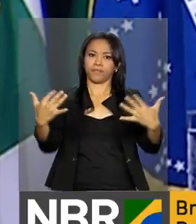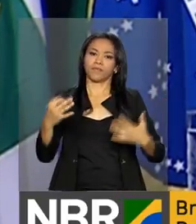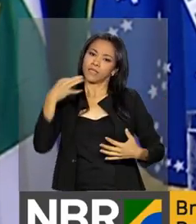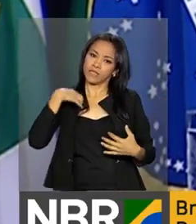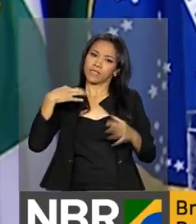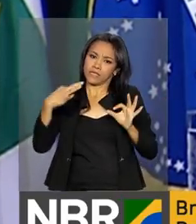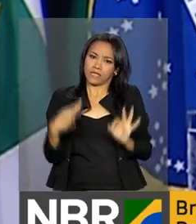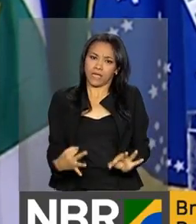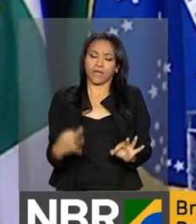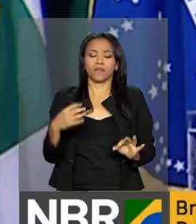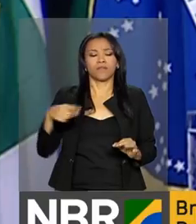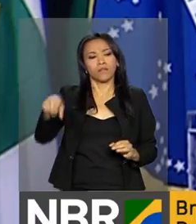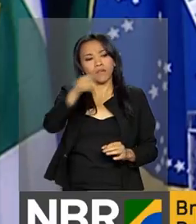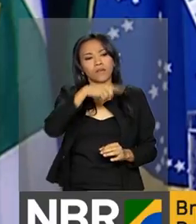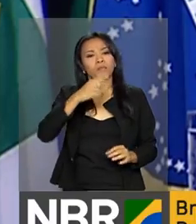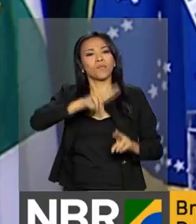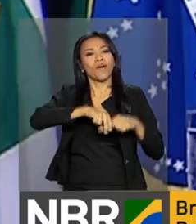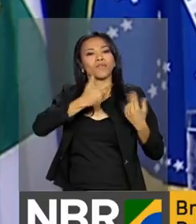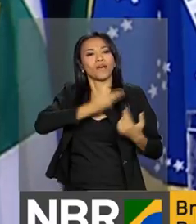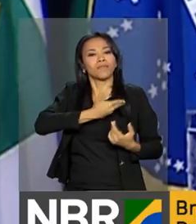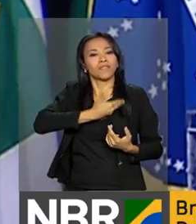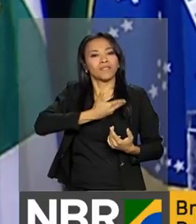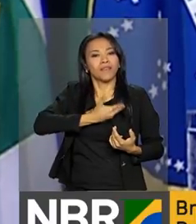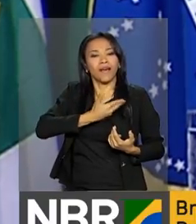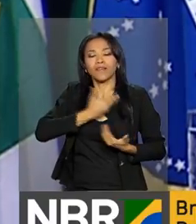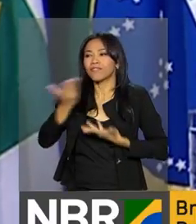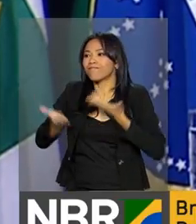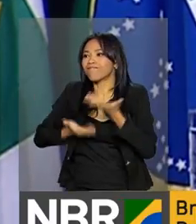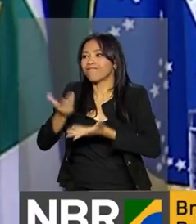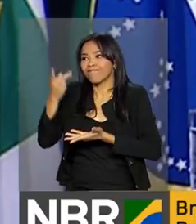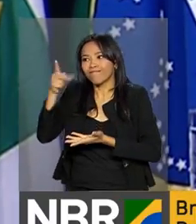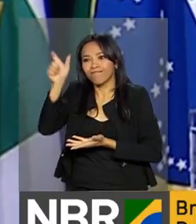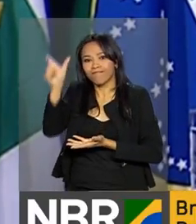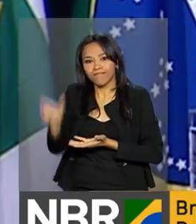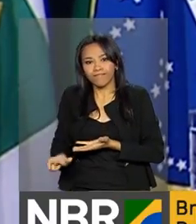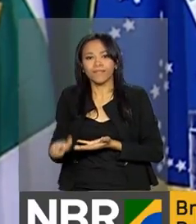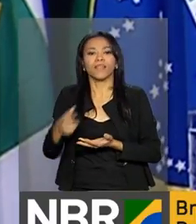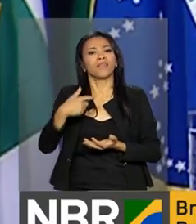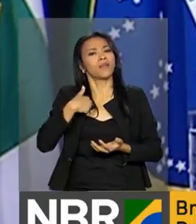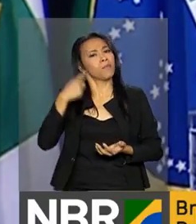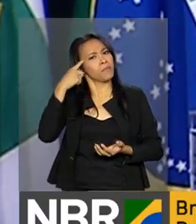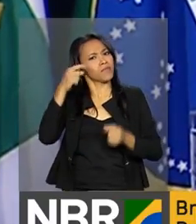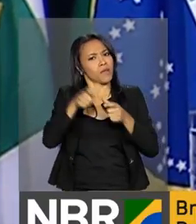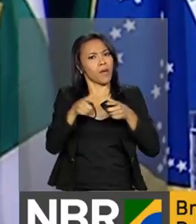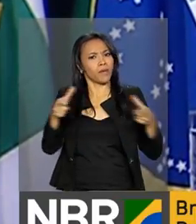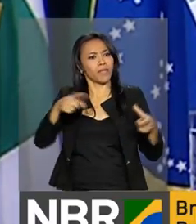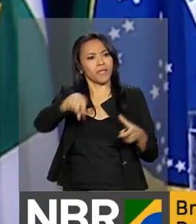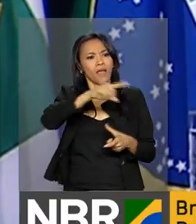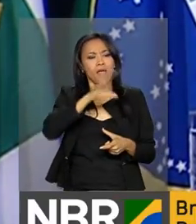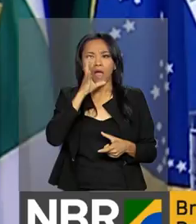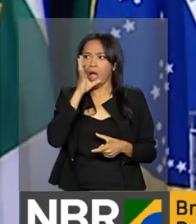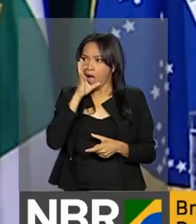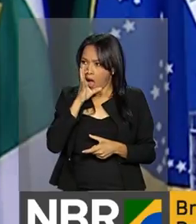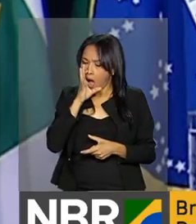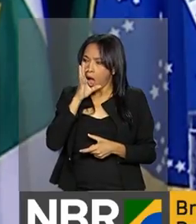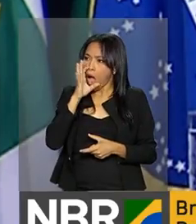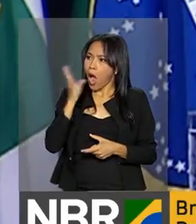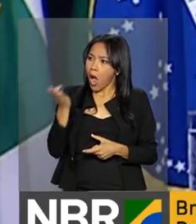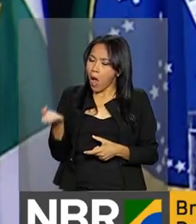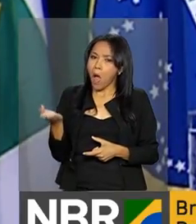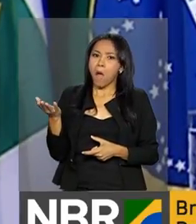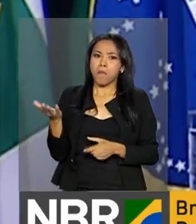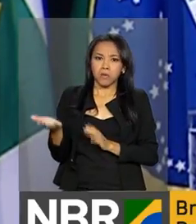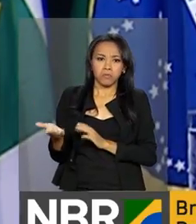muitos guiados pela amizade que dedicam mas a grande maioria pensou eu pela admiração que também lhe